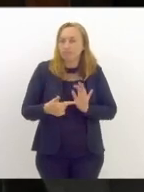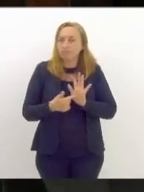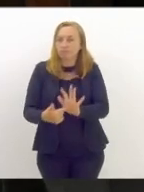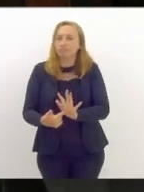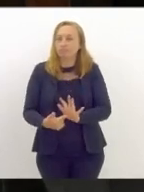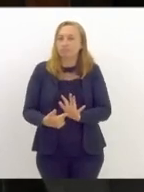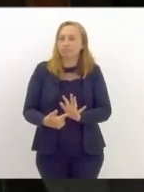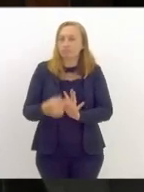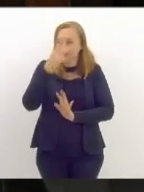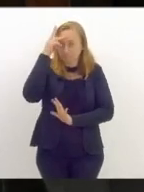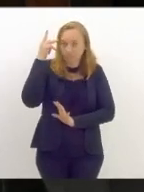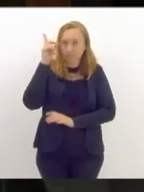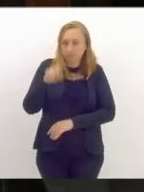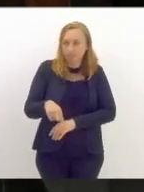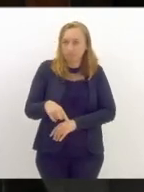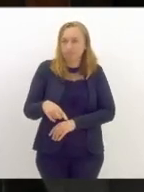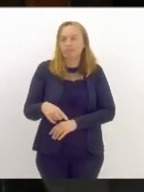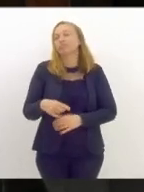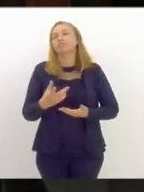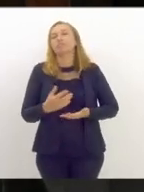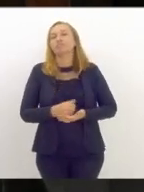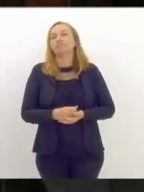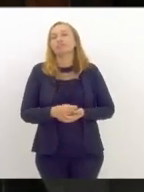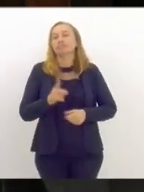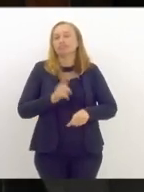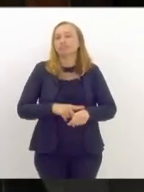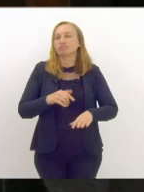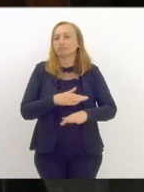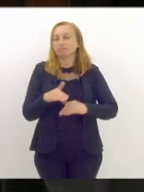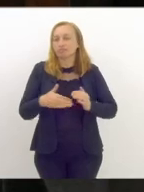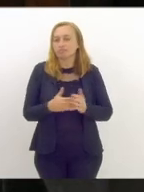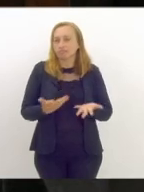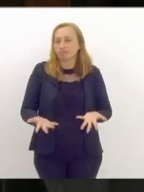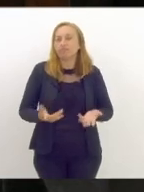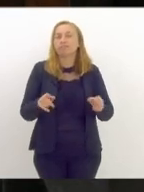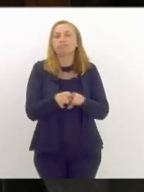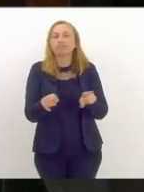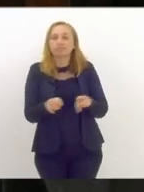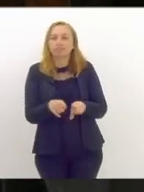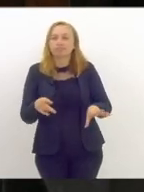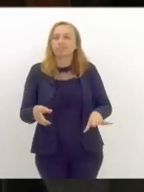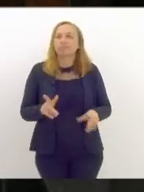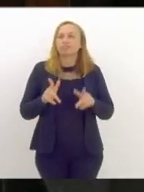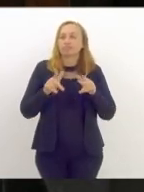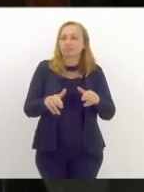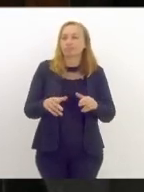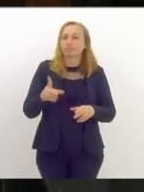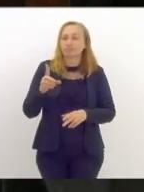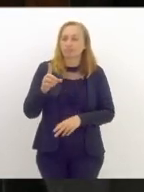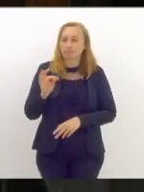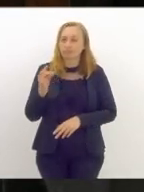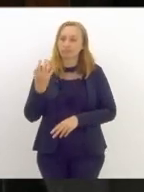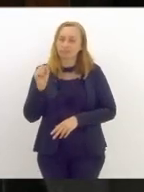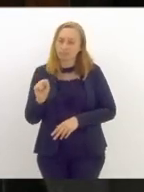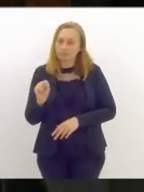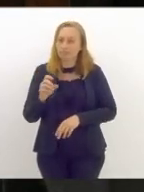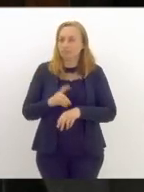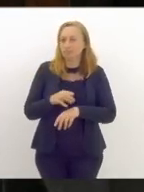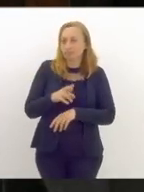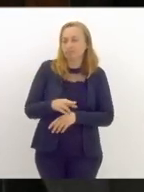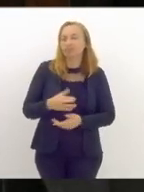melhor. Então, meu agradecimento em público por esse tempo todo. Da mesma forma, a doutora Thais. A doutora Thais